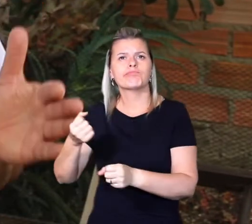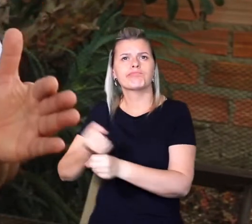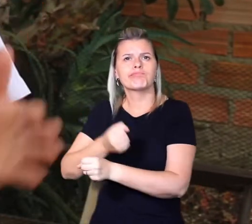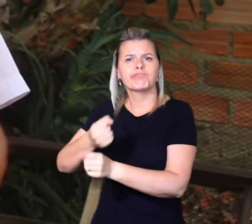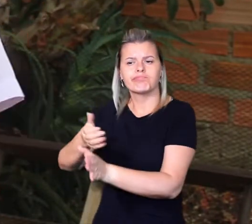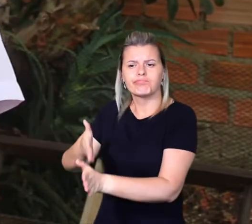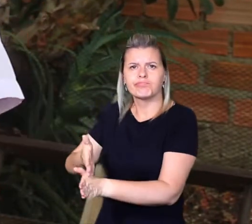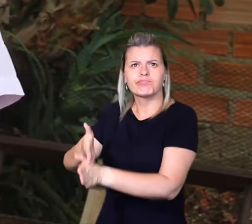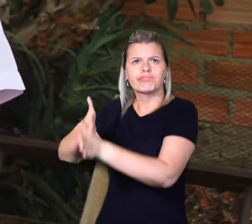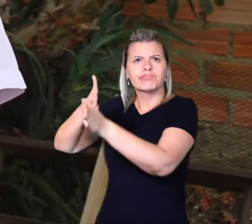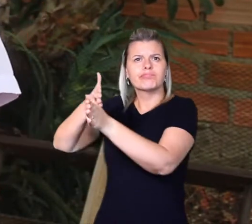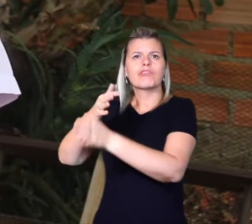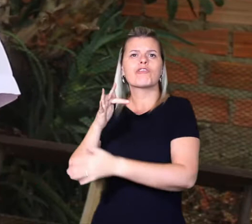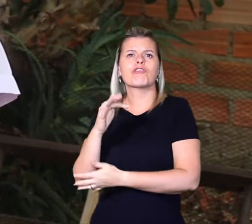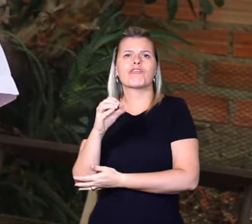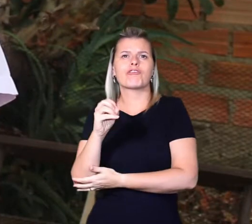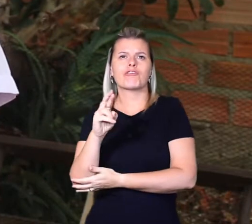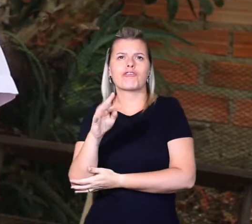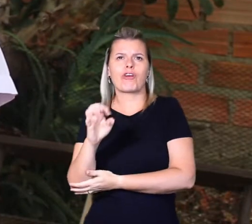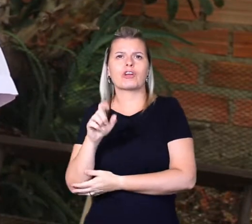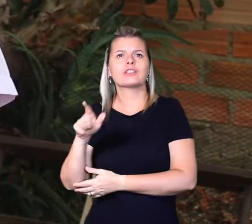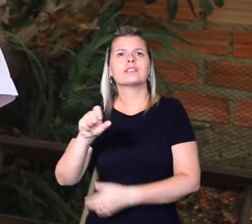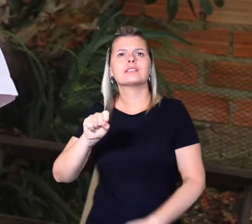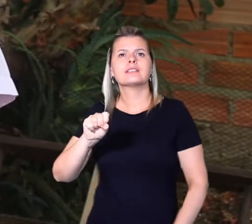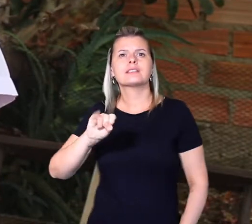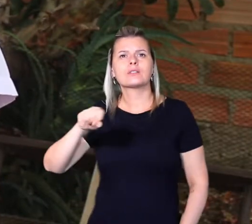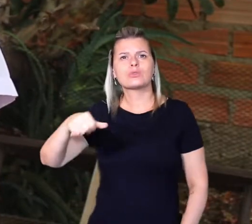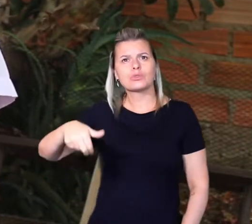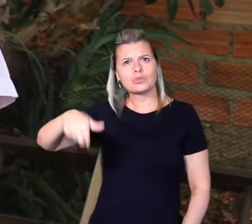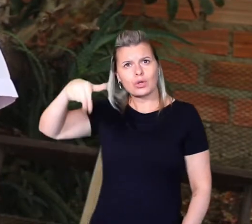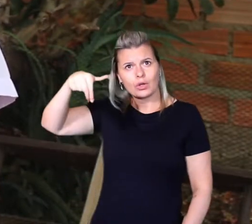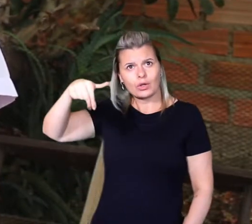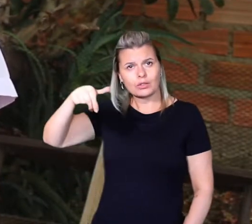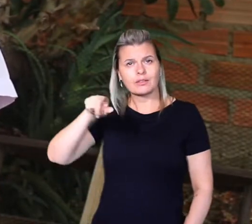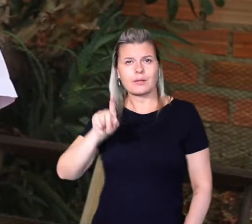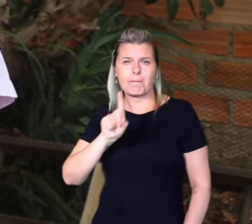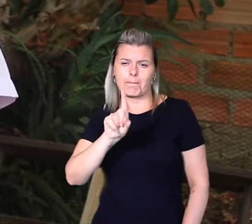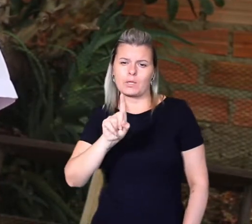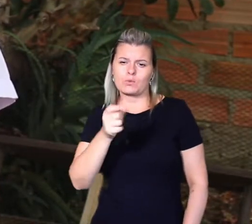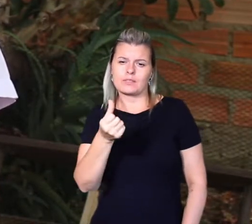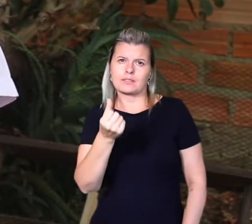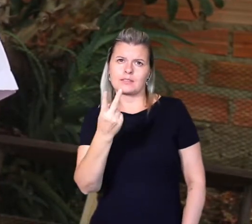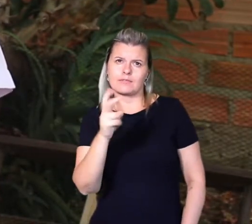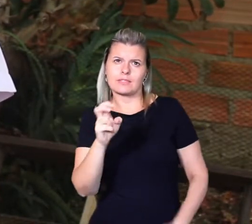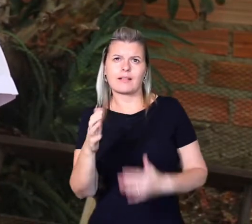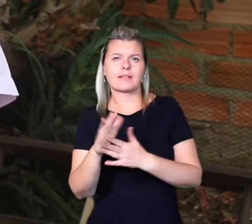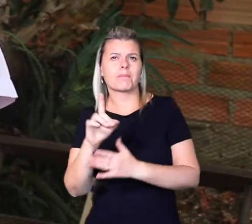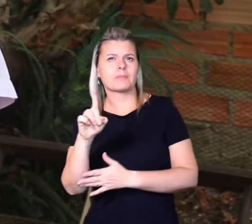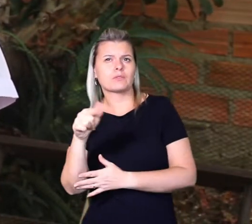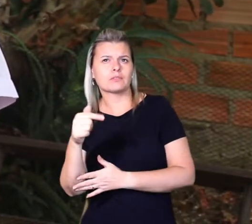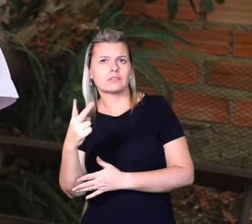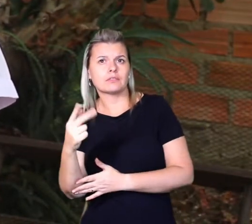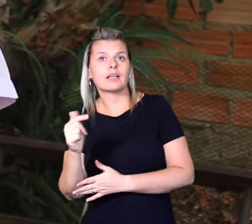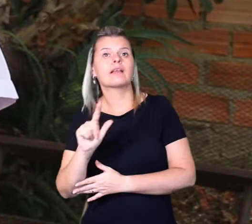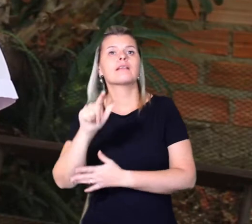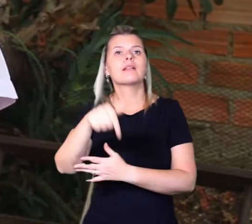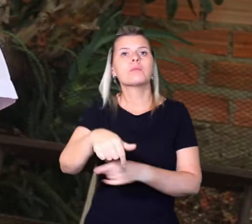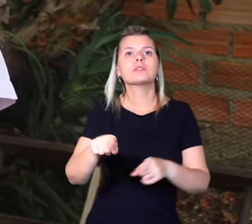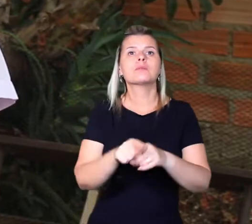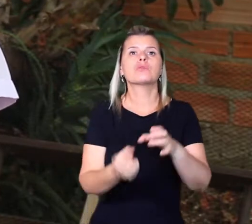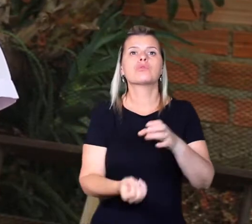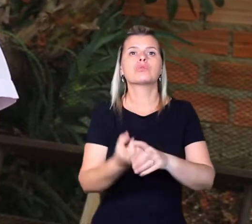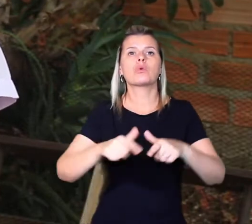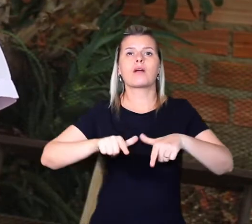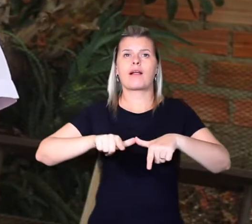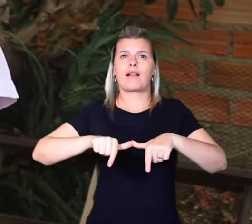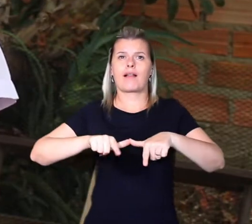um forte em São José do Norte, em 1725, 1727, e sobretudo depois quando se